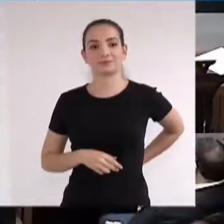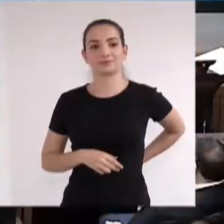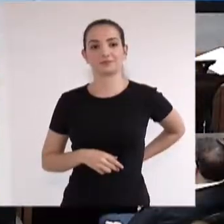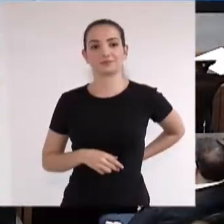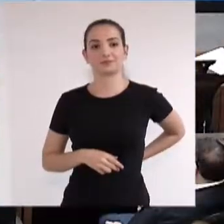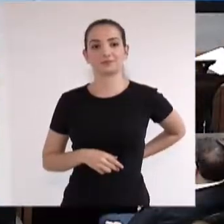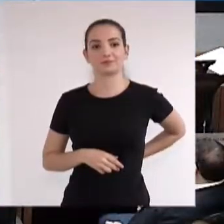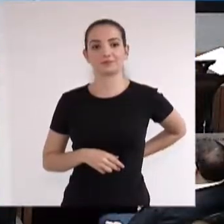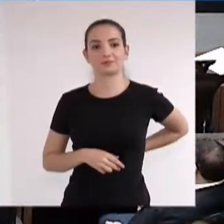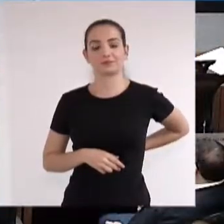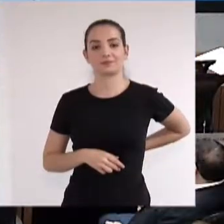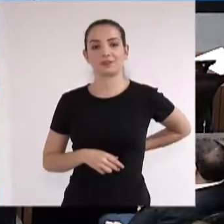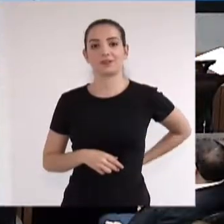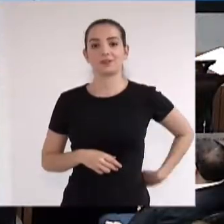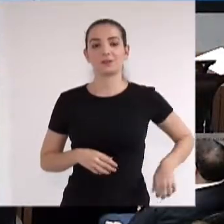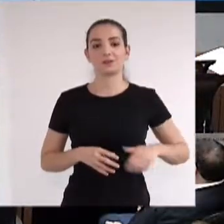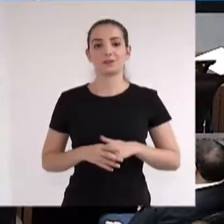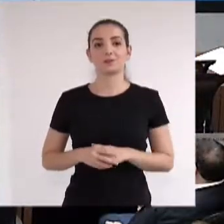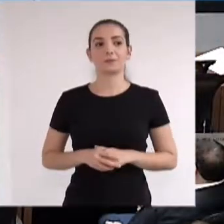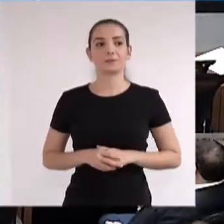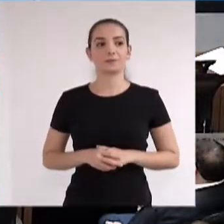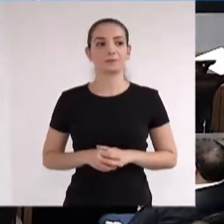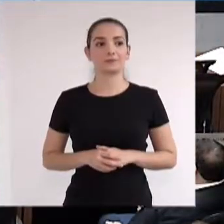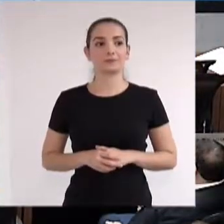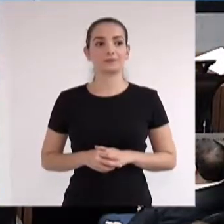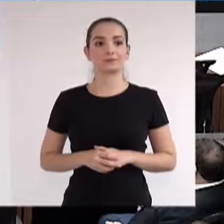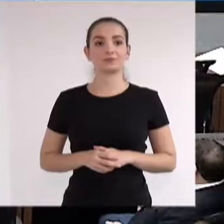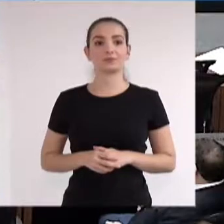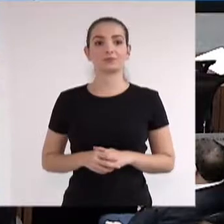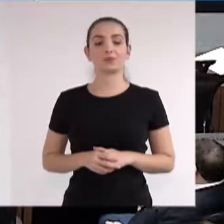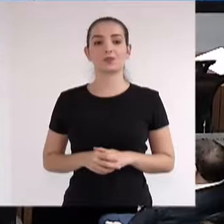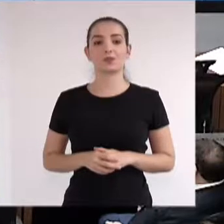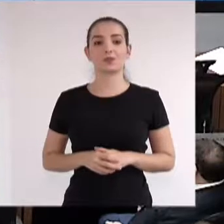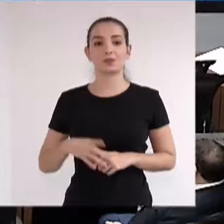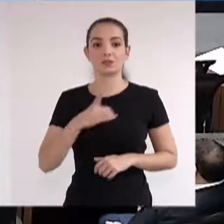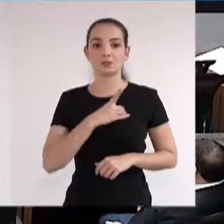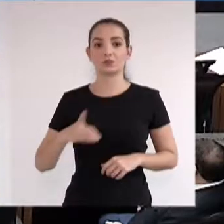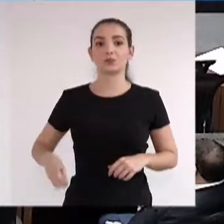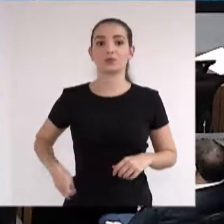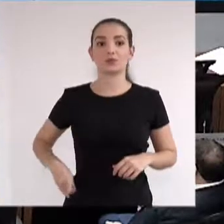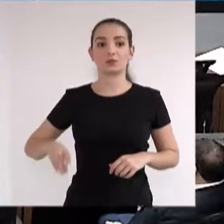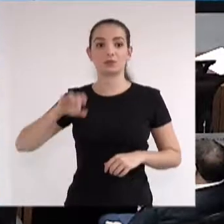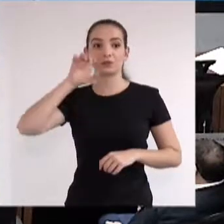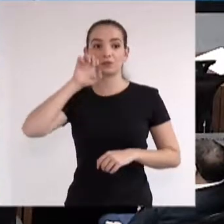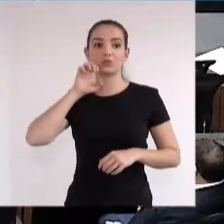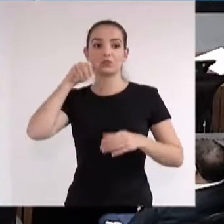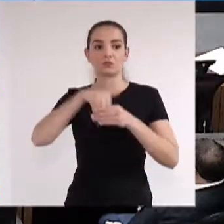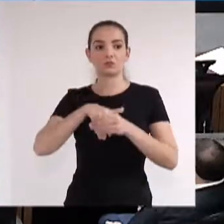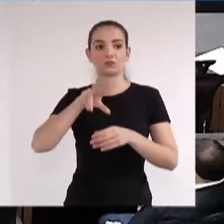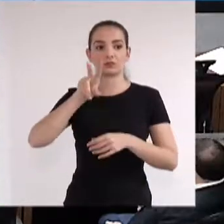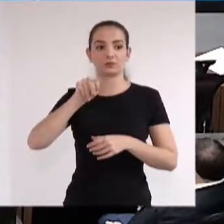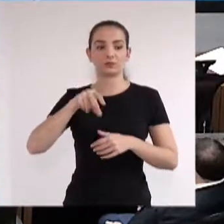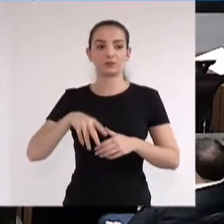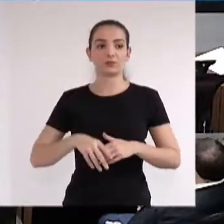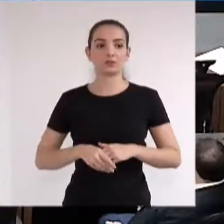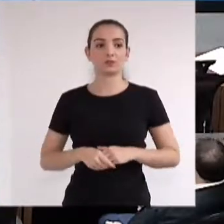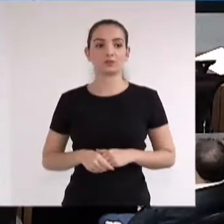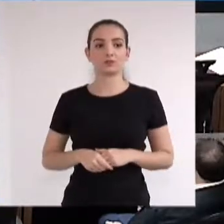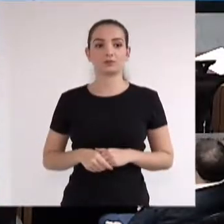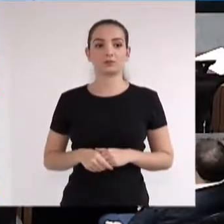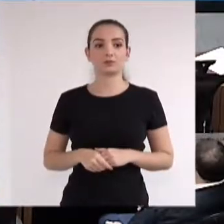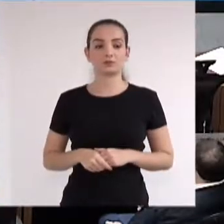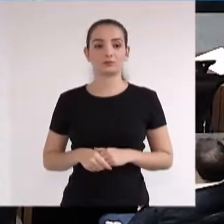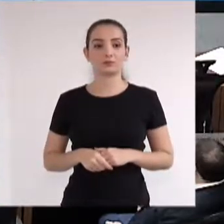Deputado Enel Fellini votou sim. Não. Deputado Enel Fellini votou não. Desculpa, deputado Enel Fellini votou não.